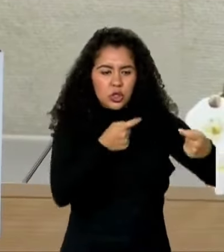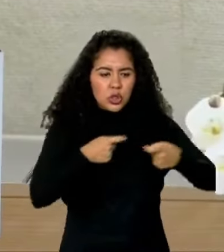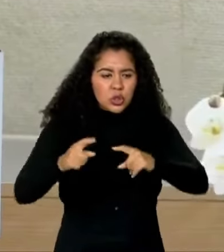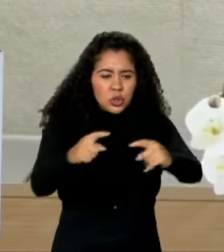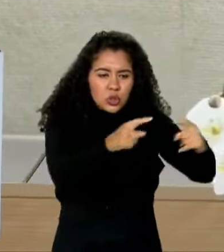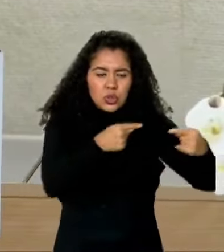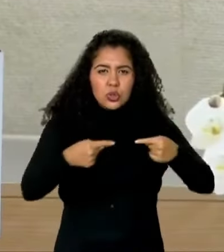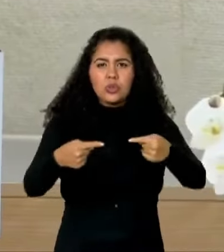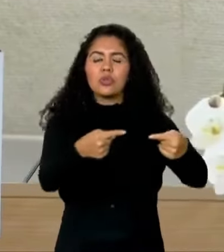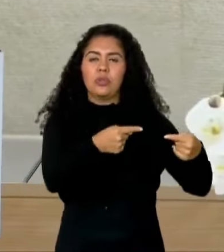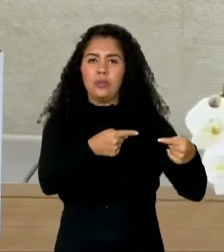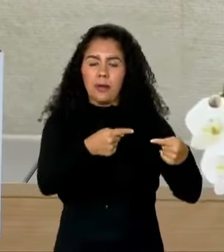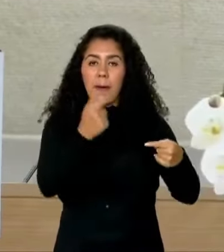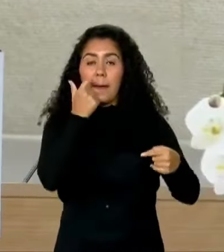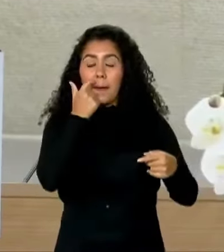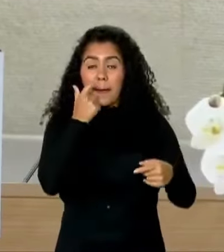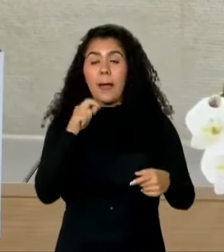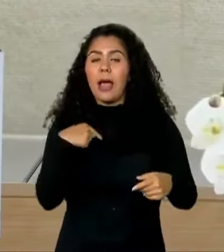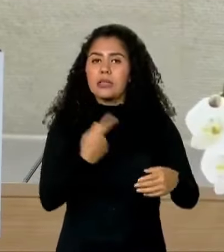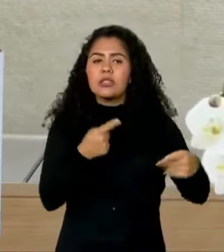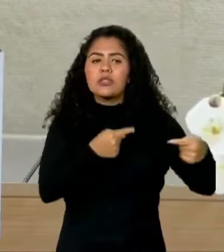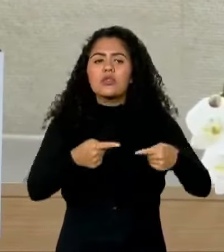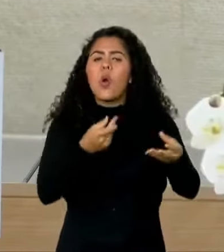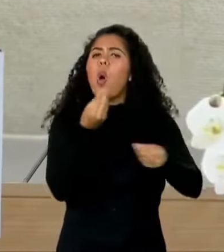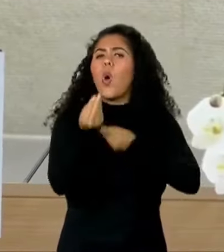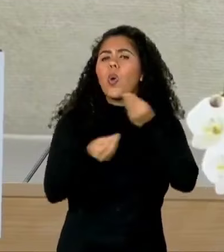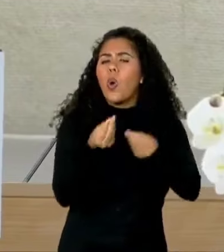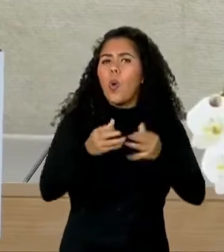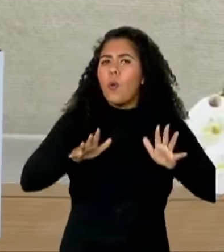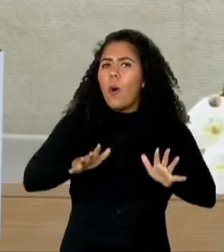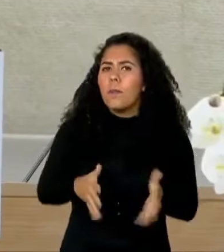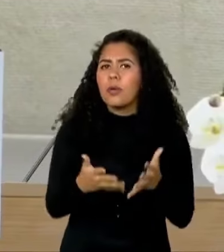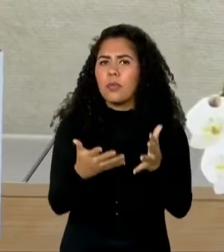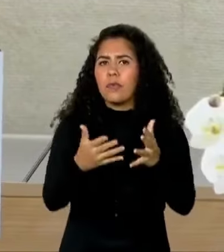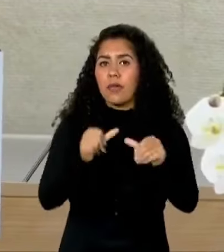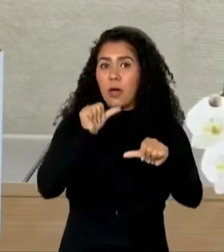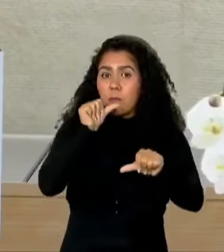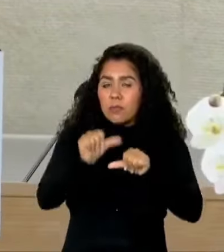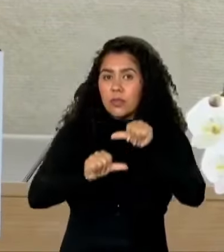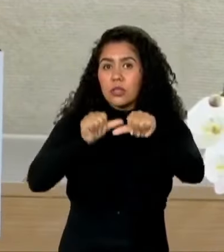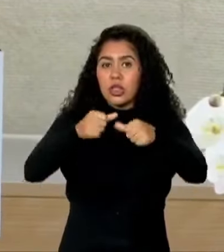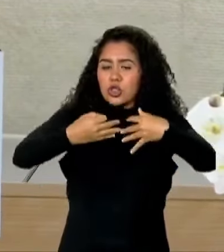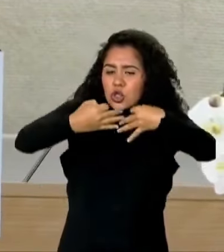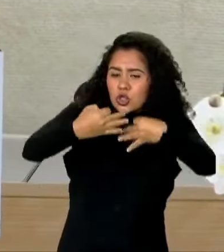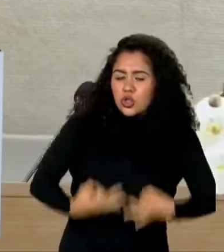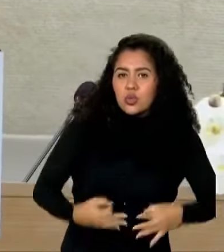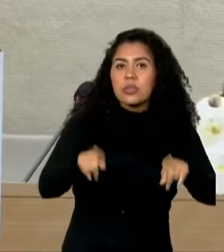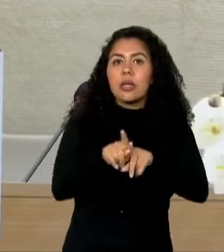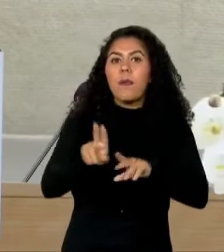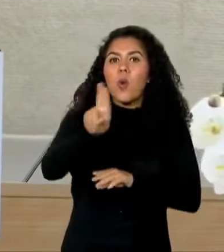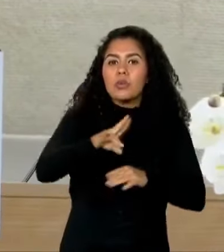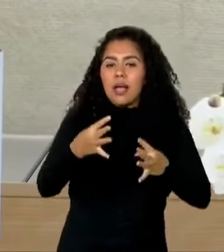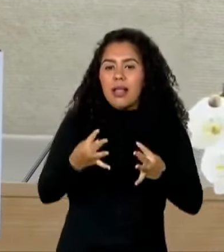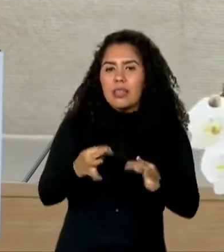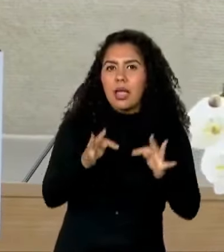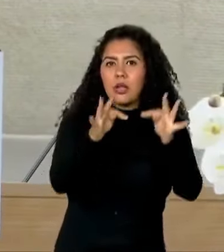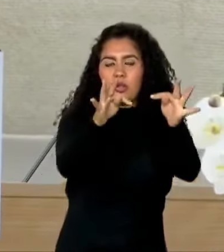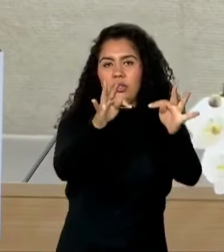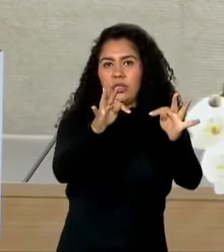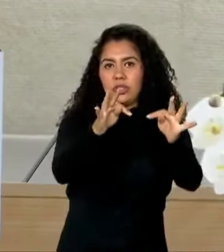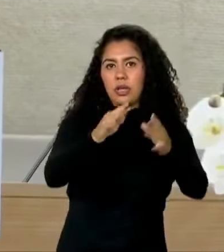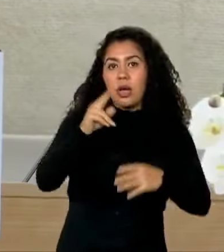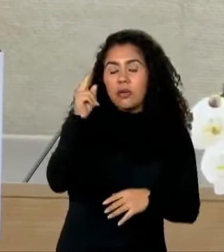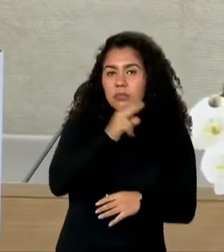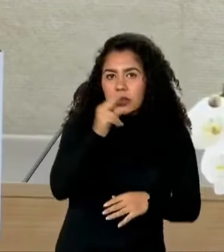Bechara. E a China vai estar no centro das discussões nessa sexta-feira, no segundo e último dia da cúpula do G7 na Itália, quando os líderes